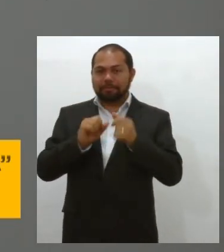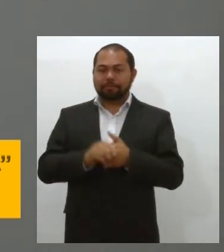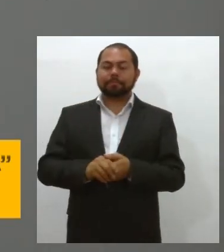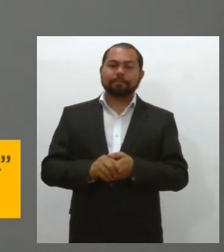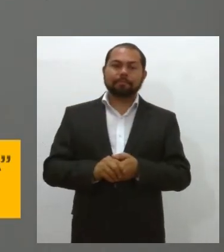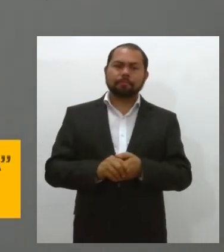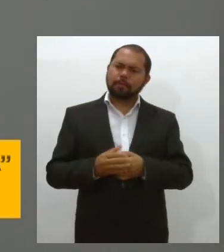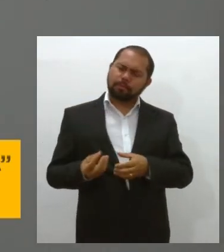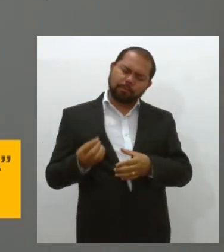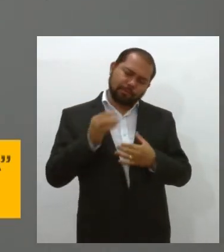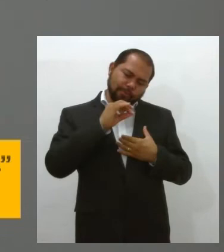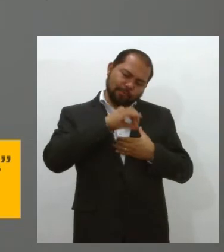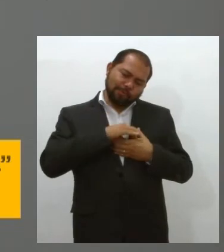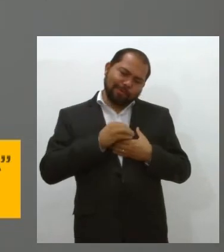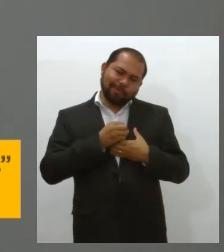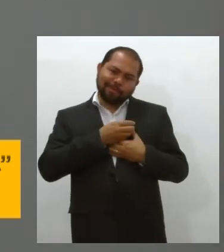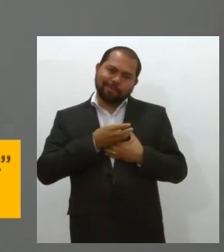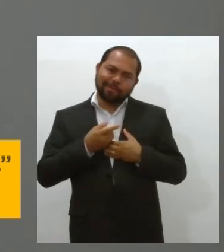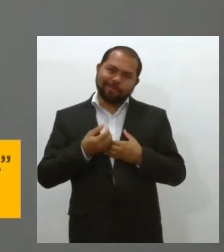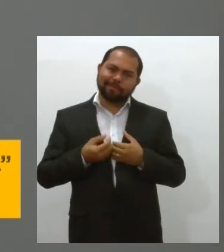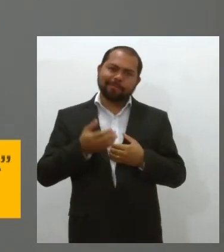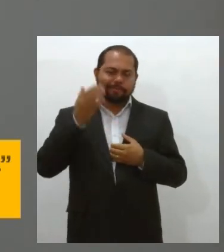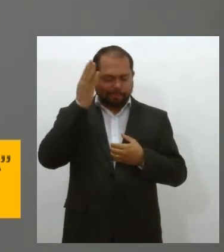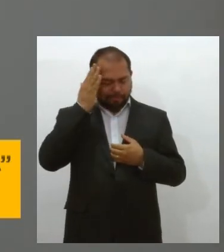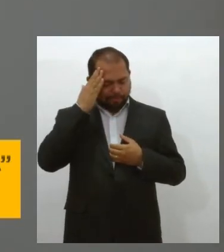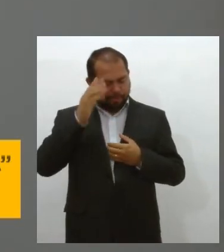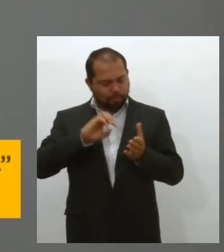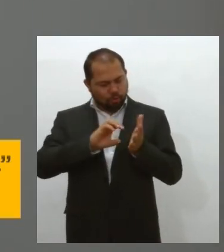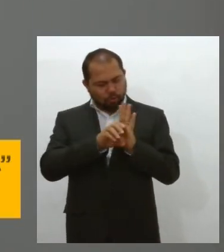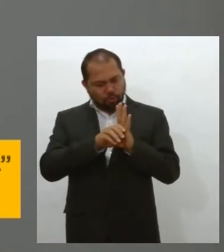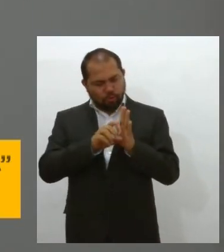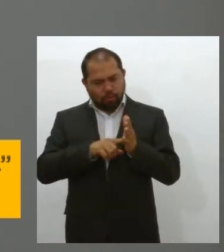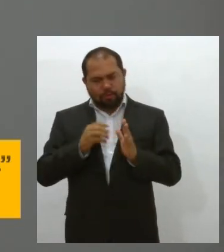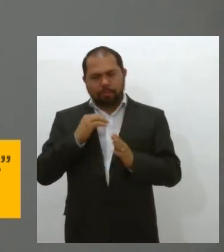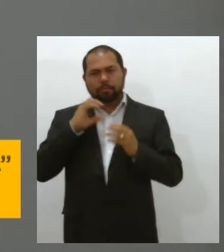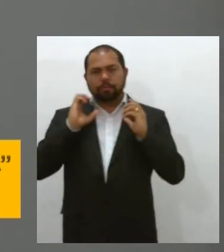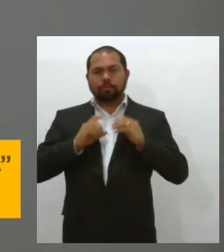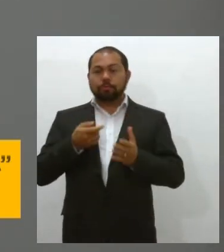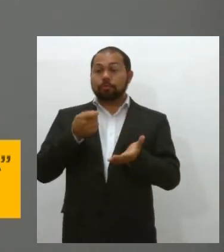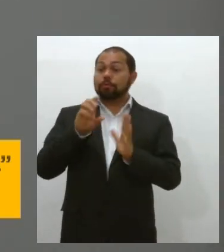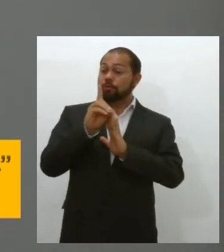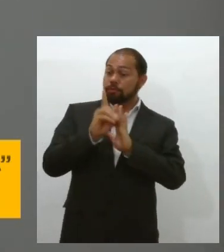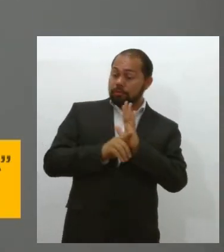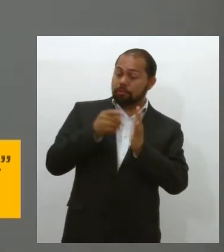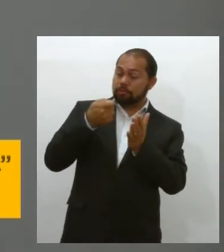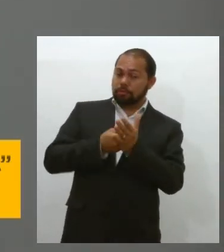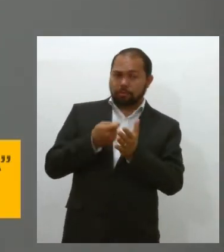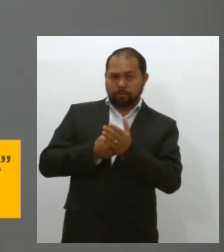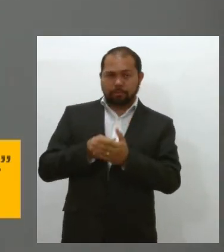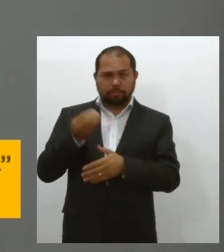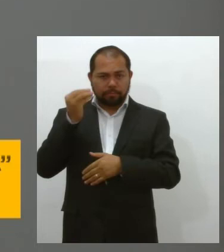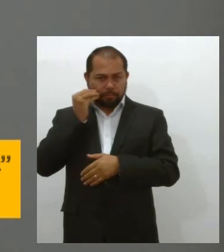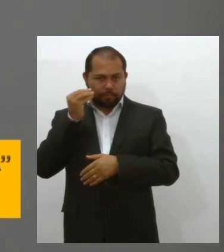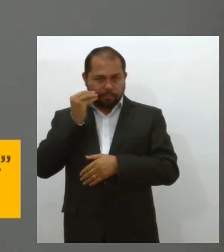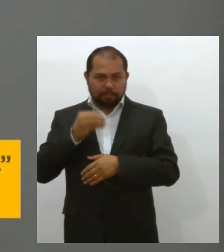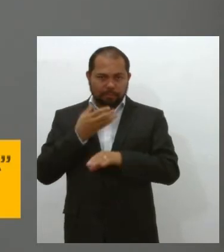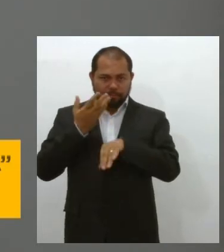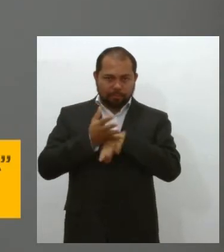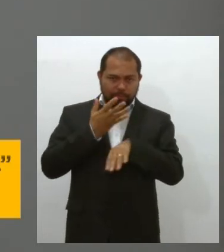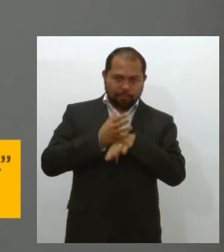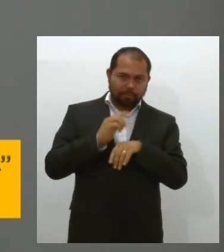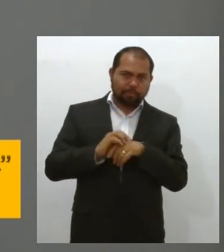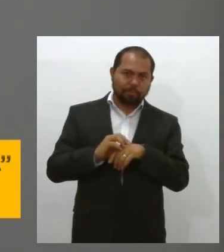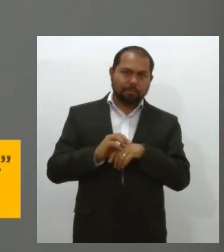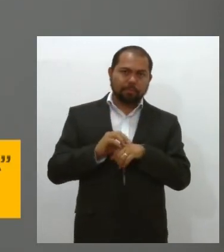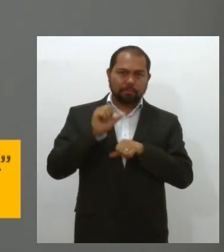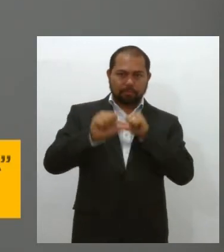uma sementinha do que é ser cidadão, de direitos e deveres, para tentar prepará-los e tentar mudar a